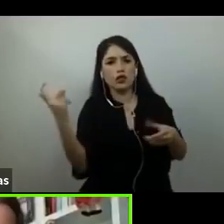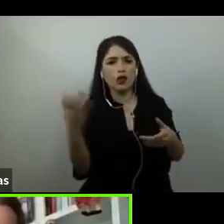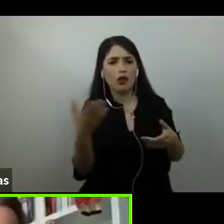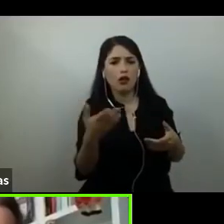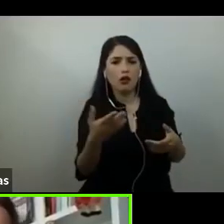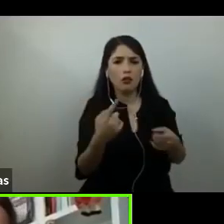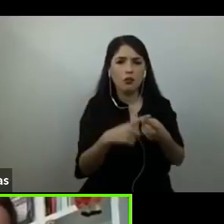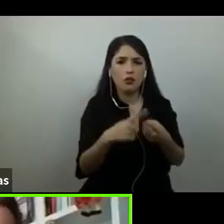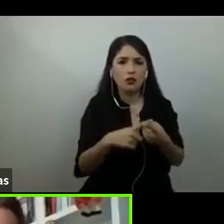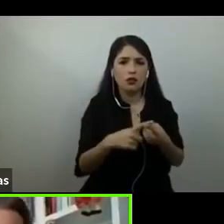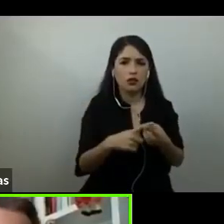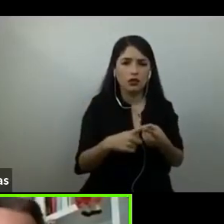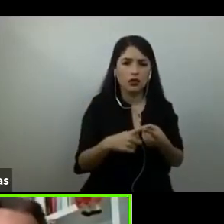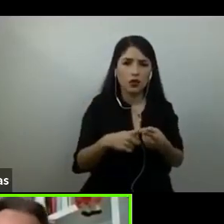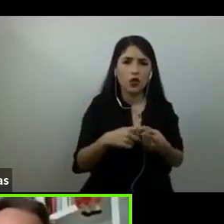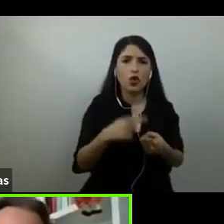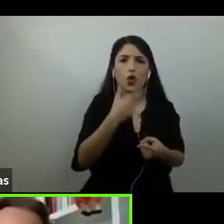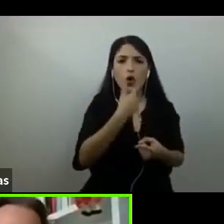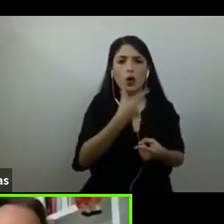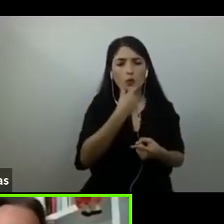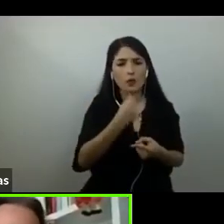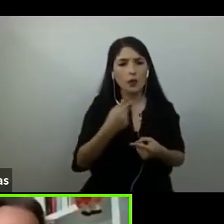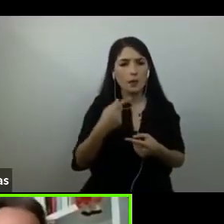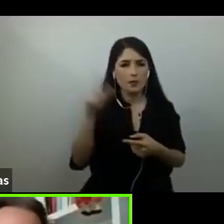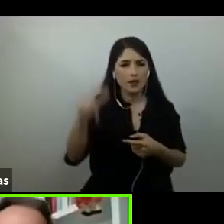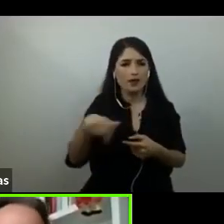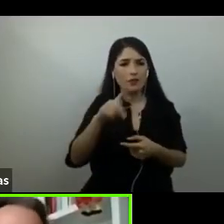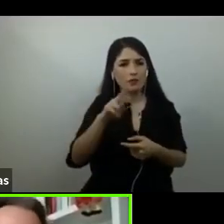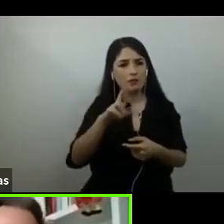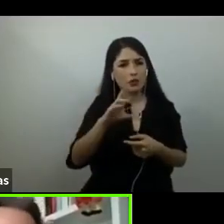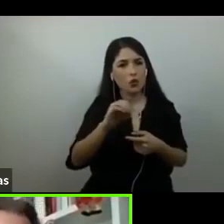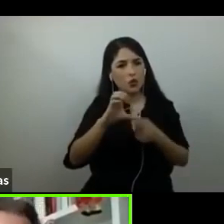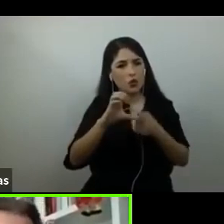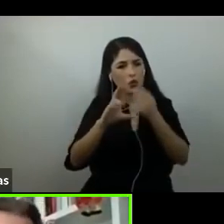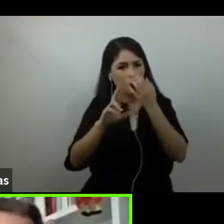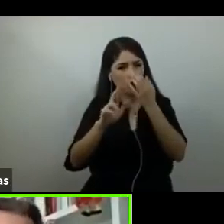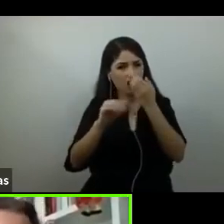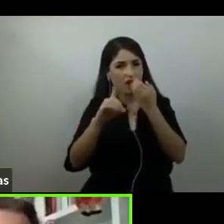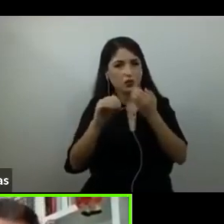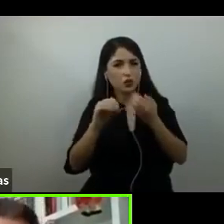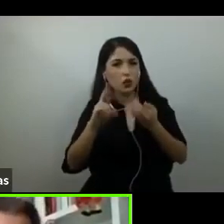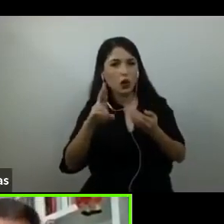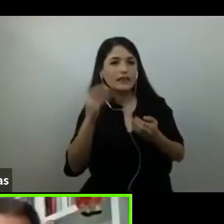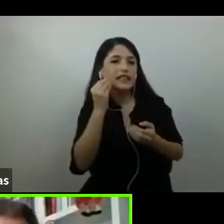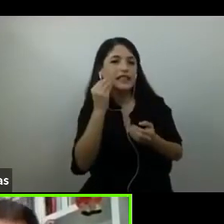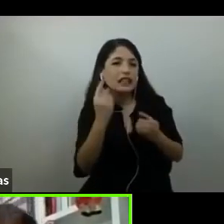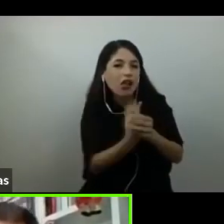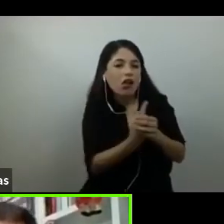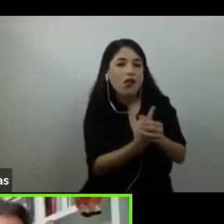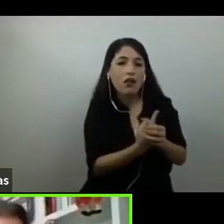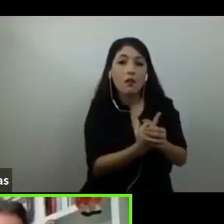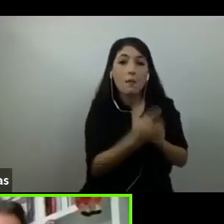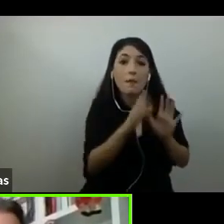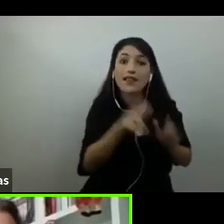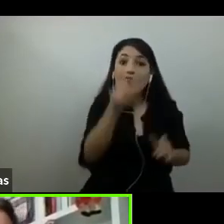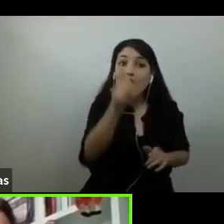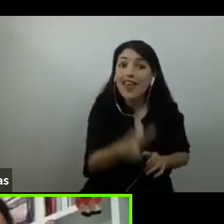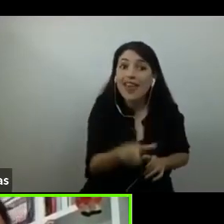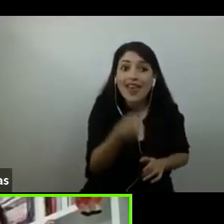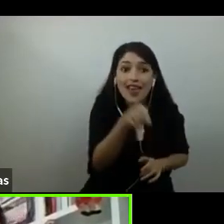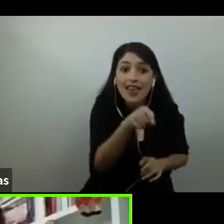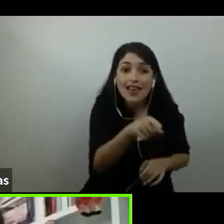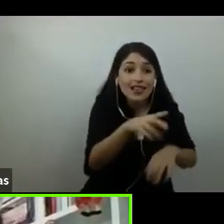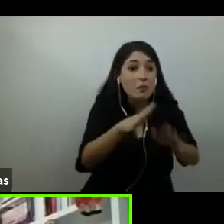Fernando, que é um procurador, né? Tentando, na verdade, se esconder nesse guarda-chuva. sem se dar conta de que ele próprio criou esse